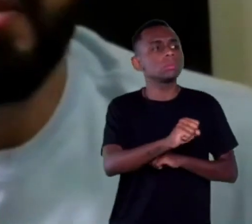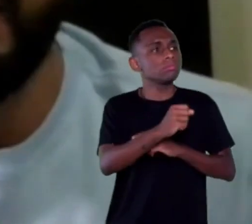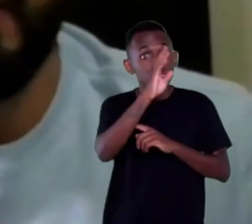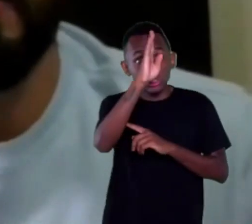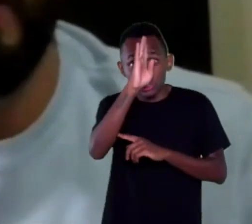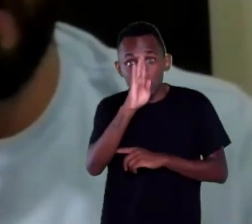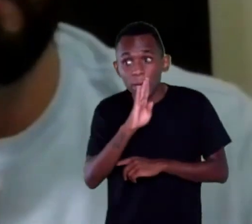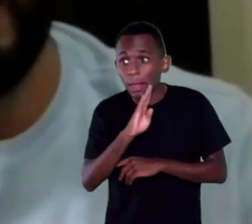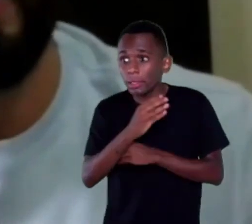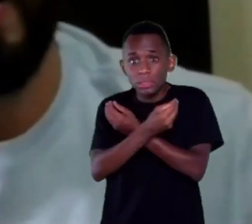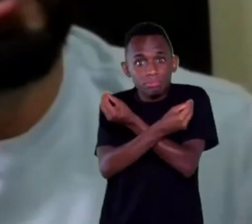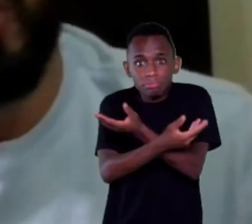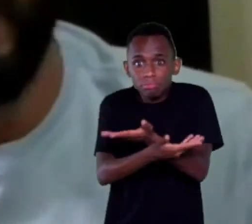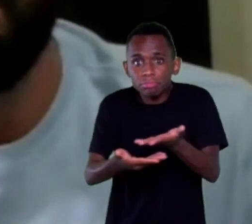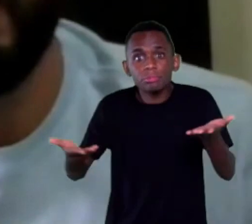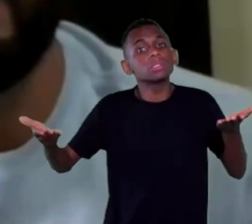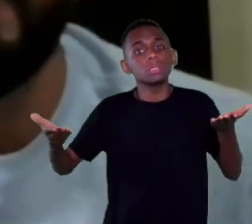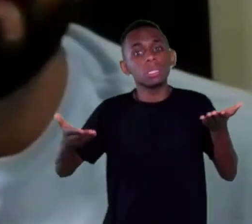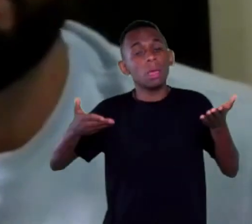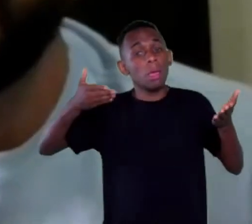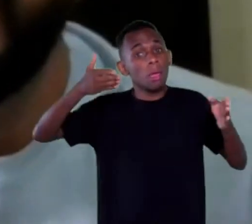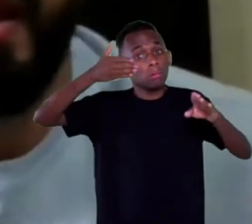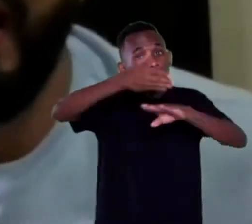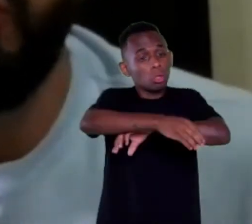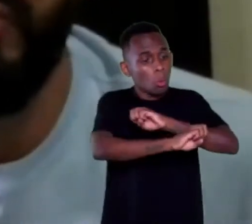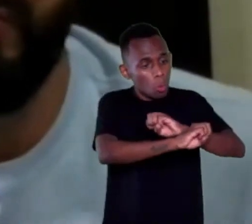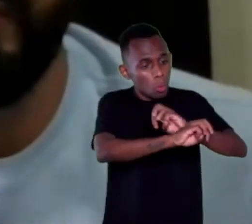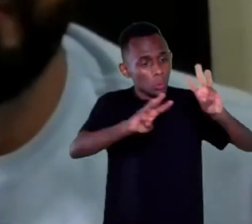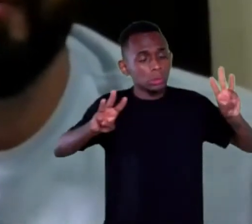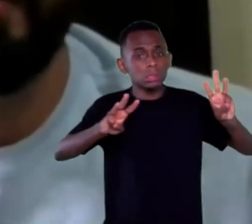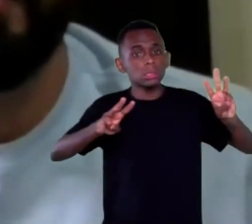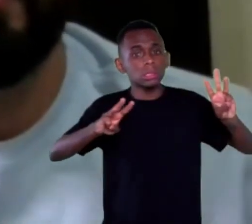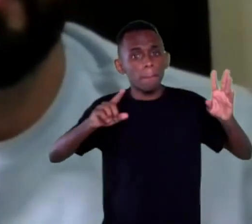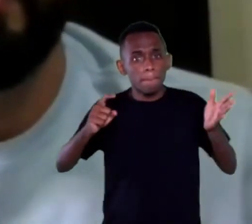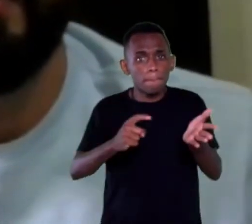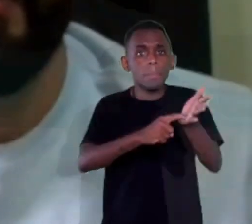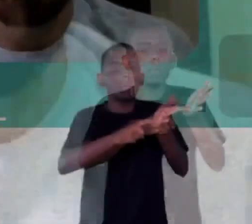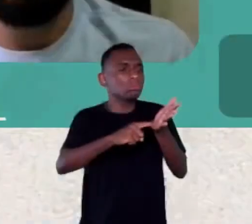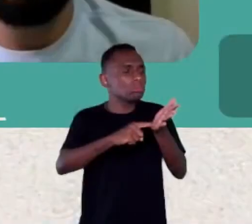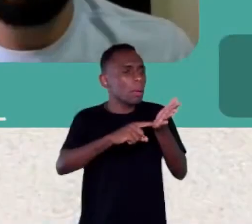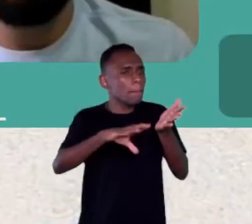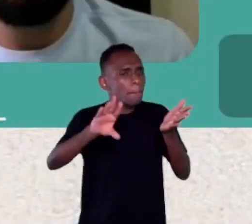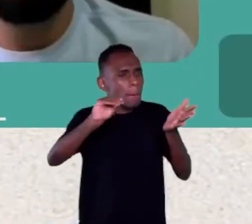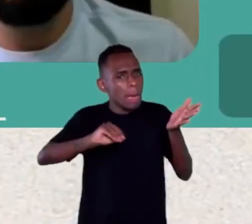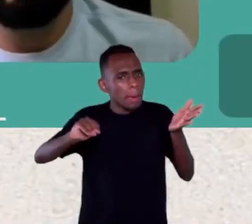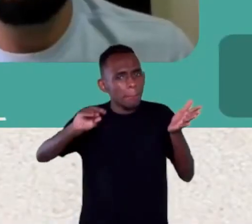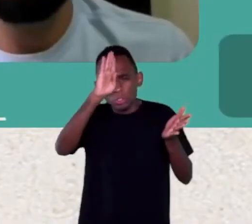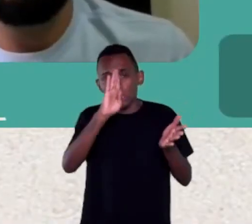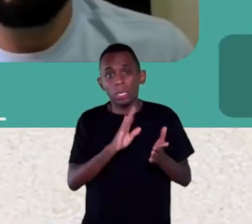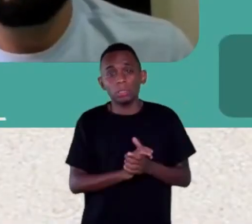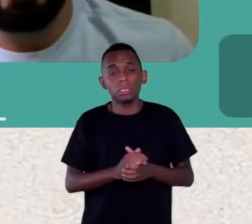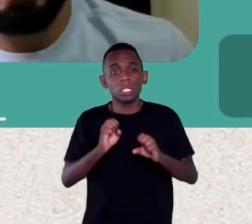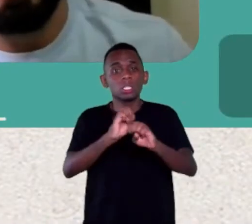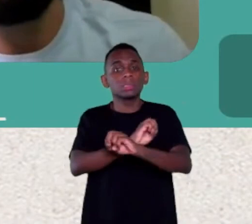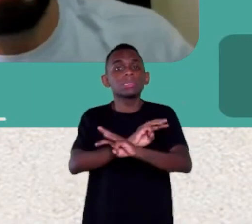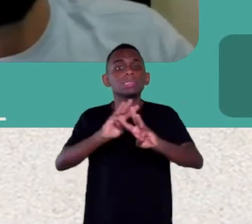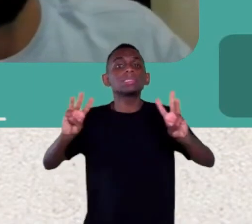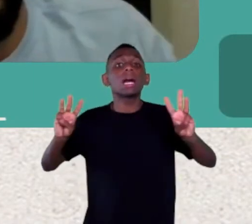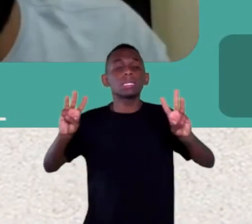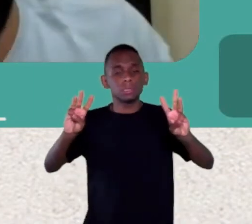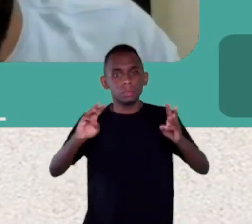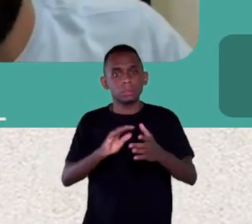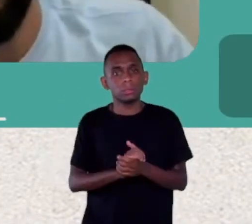quem quiser acessar, tá lá, é só dar play, que é gratuito. No site, fala o site aí para a gente.